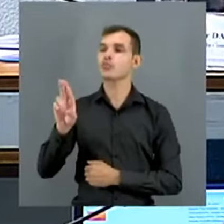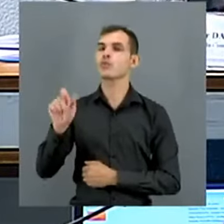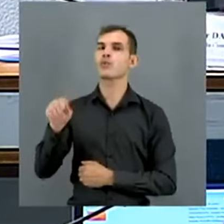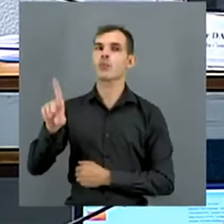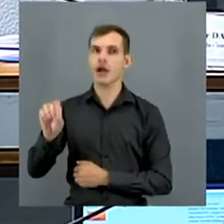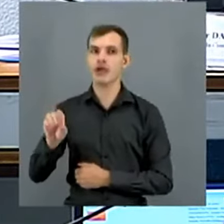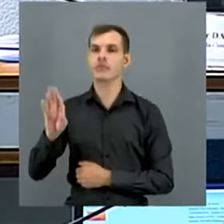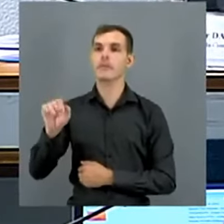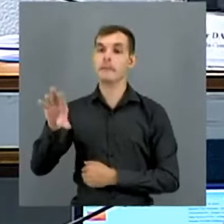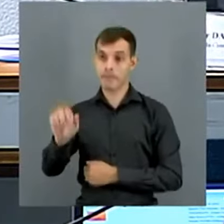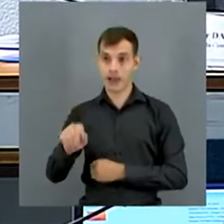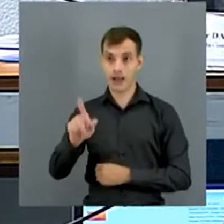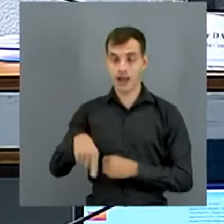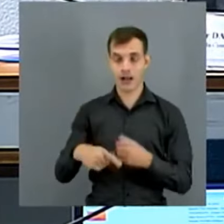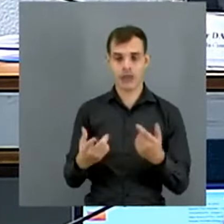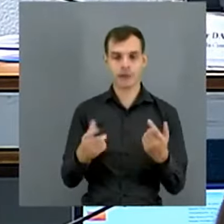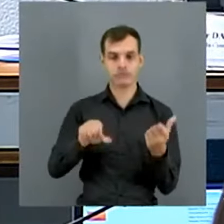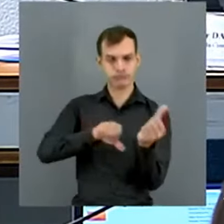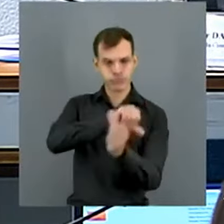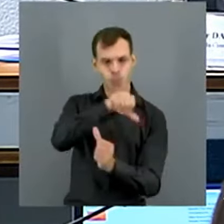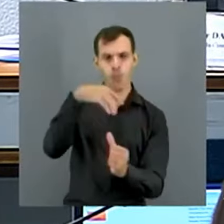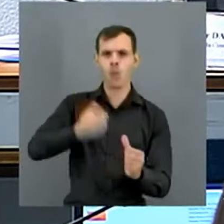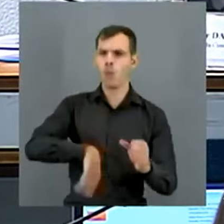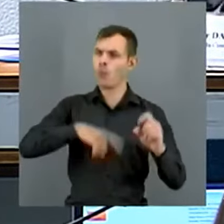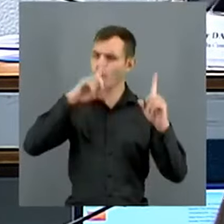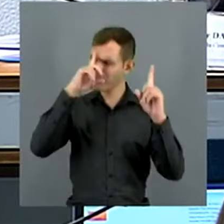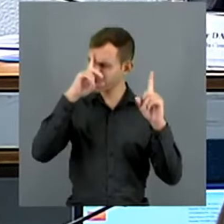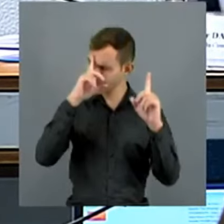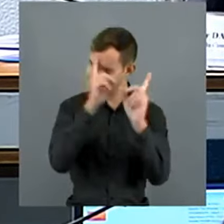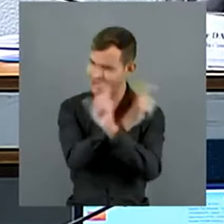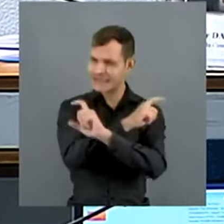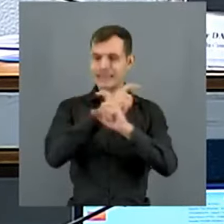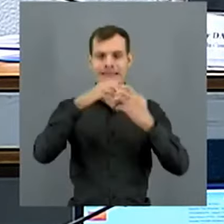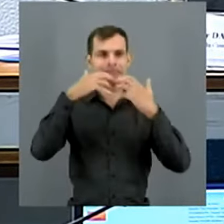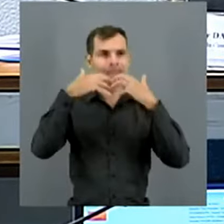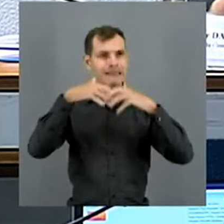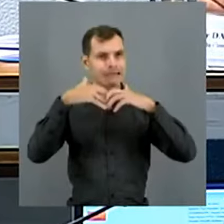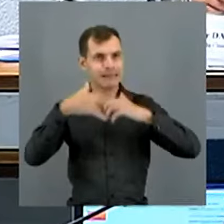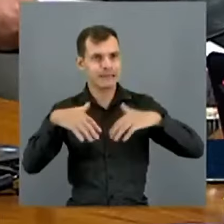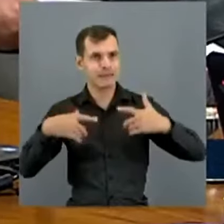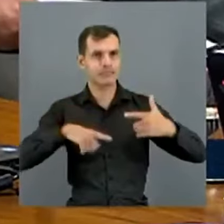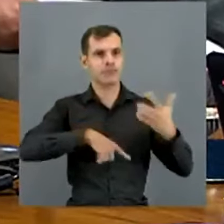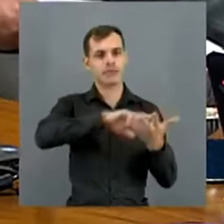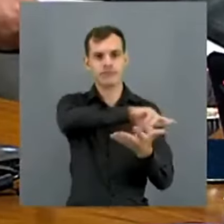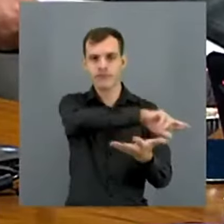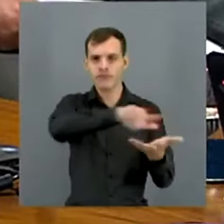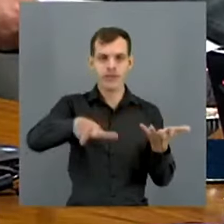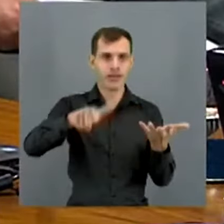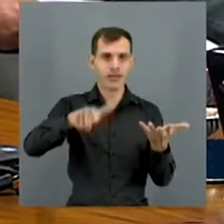e Justiça, e dentro de instantes estaremos ao vivo com o debate que deve acontecer no